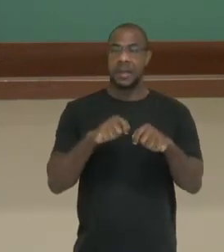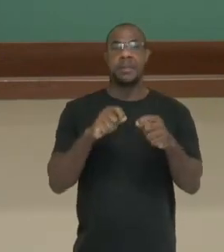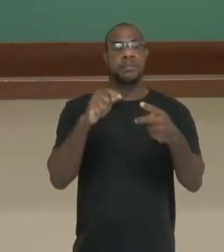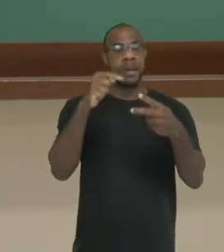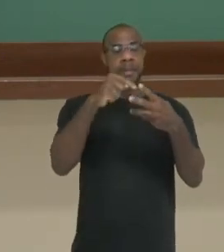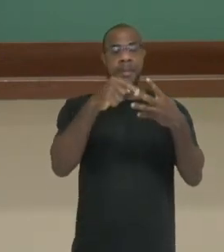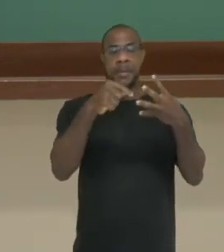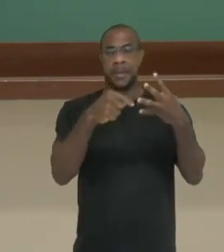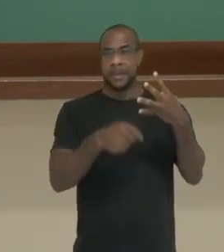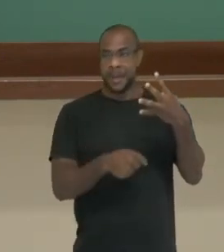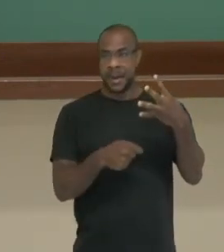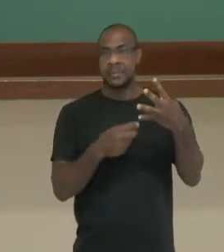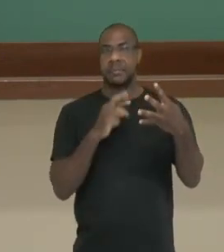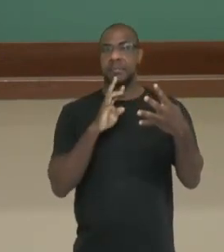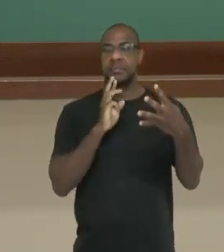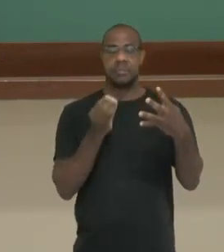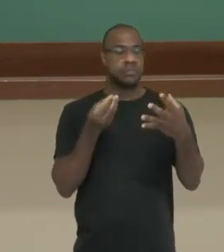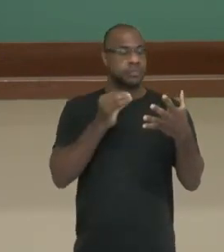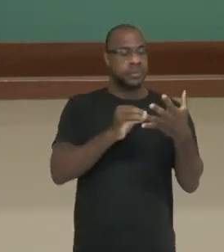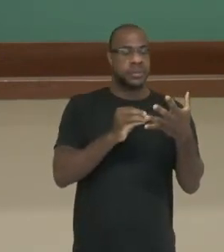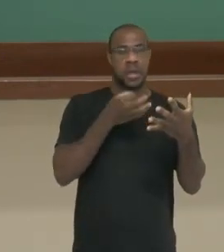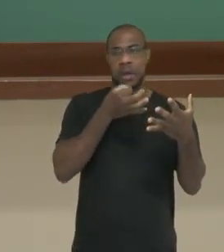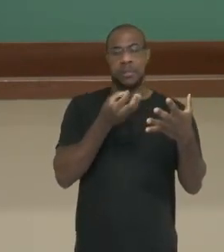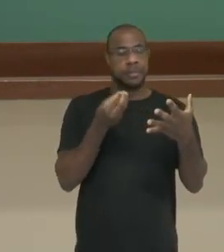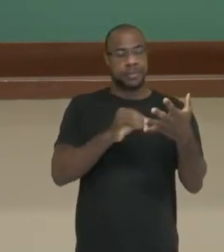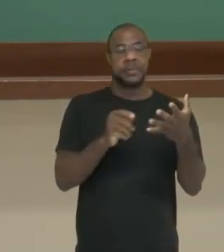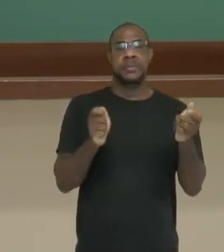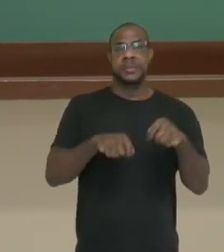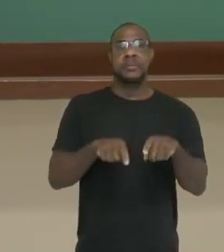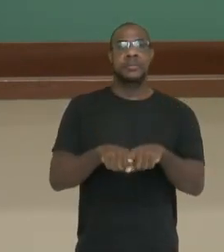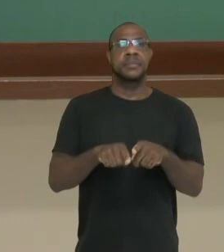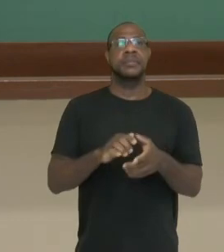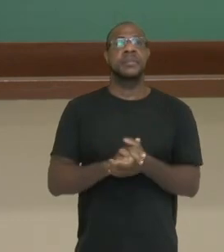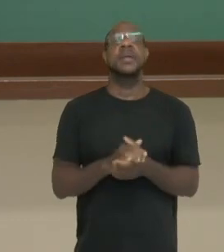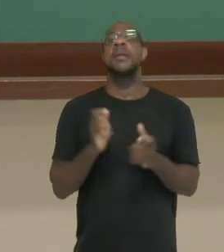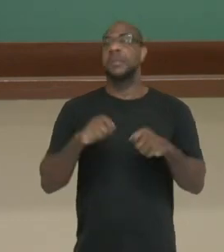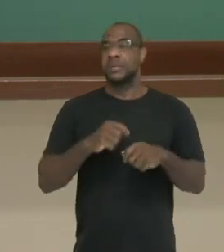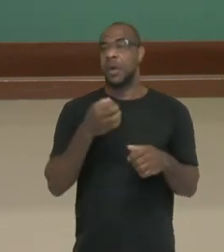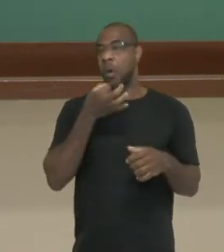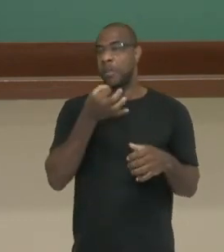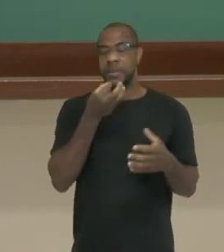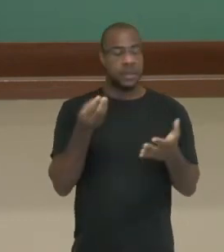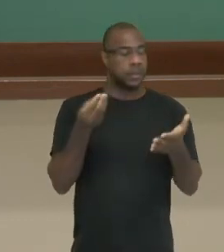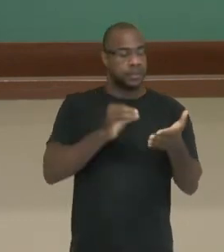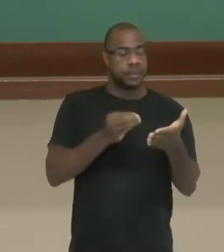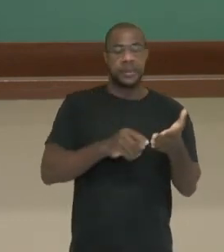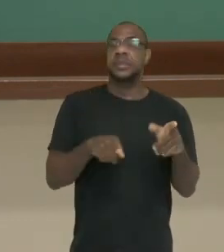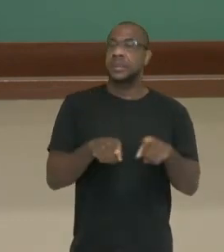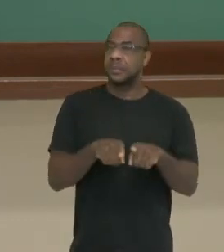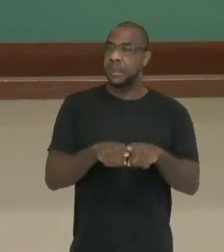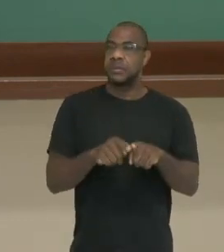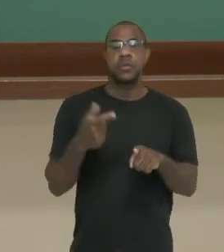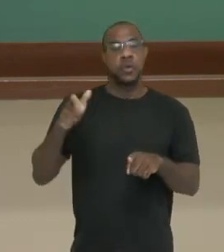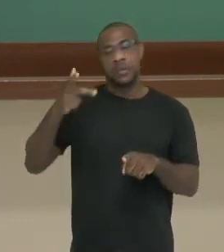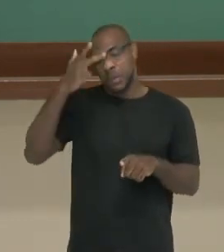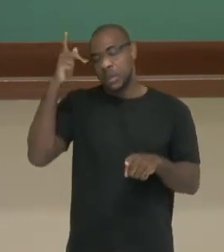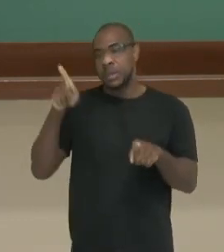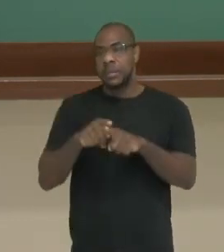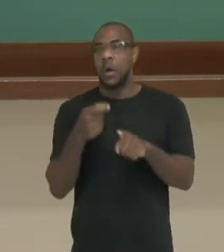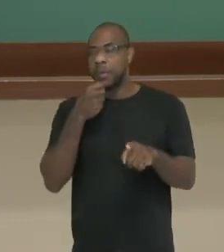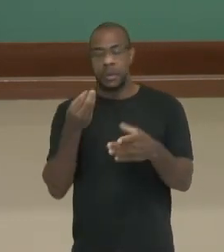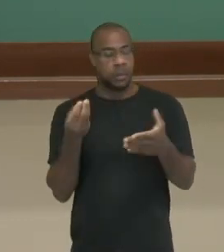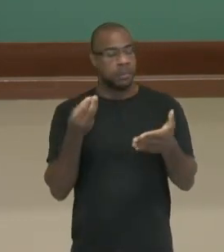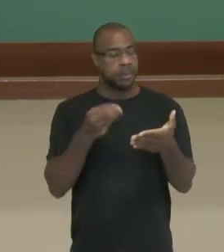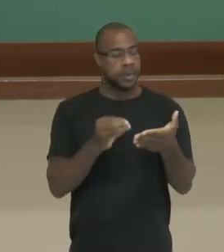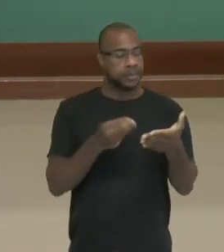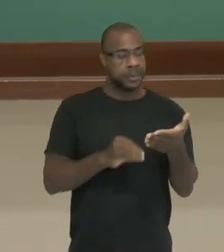para o leitor, para fazer a notícia, mas também na reportagem pode ter artigos de opinião, que aí vai trazer a subjetividade, aquilo que a